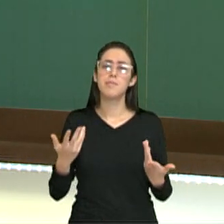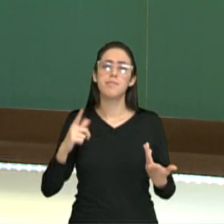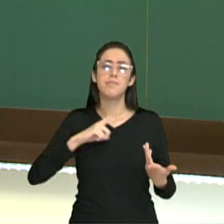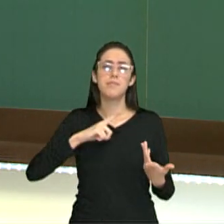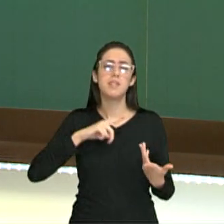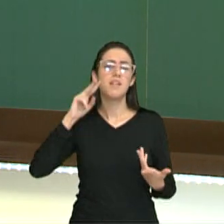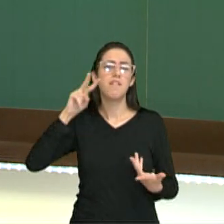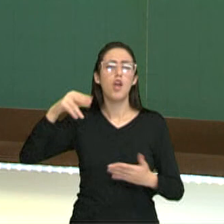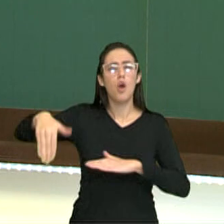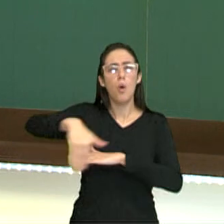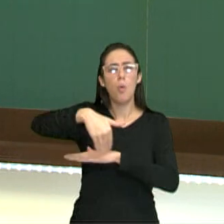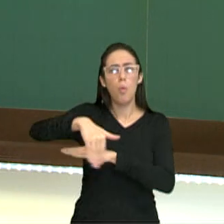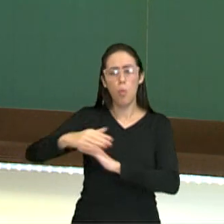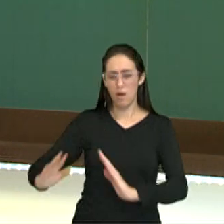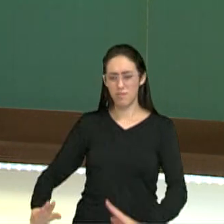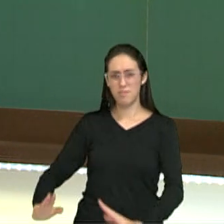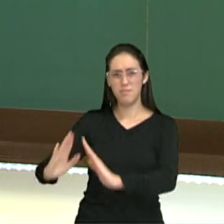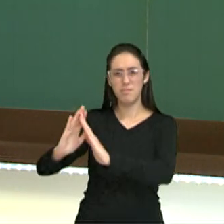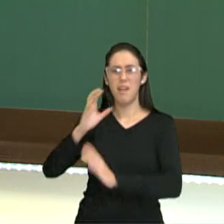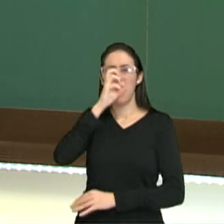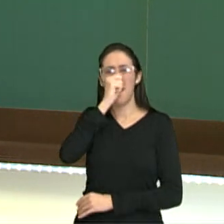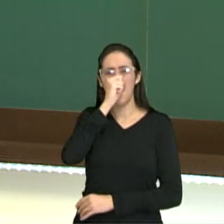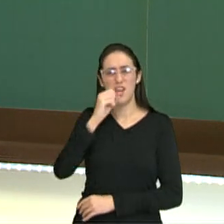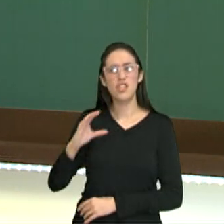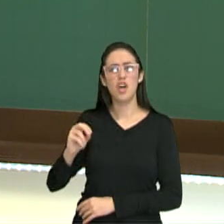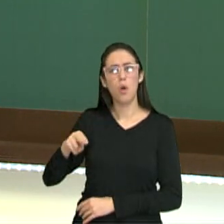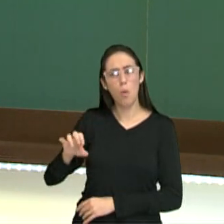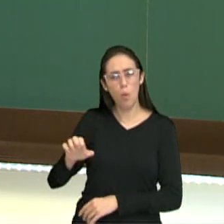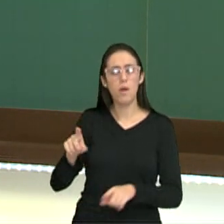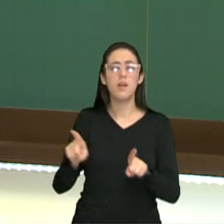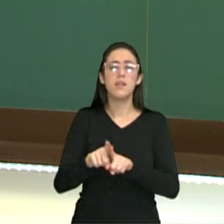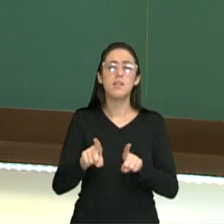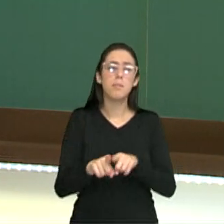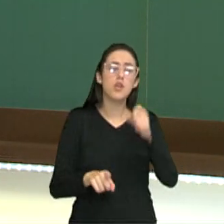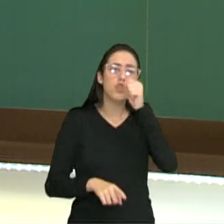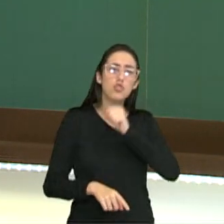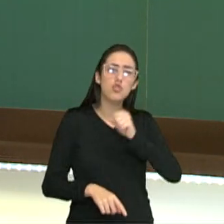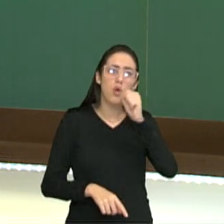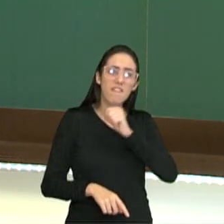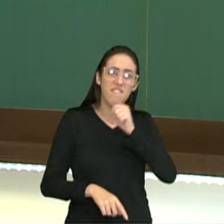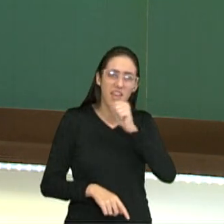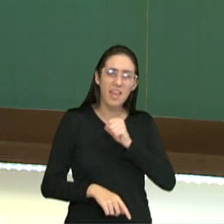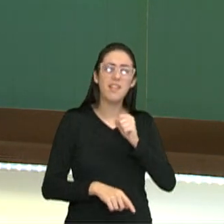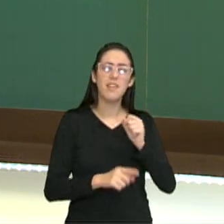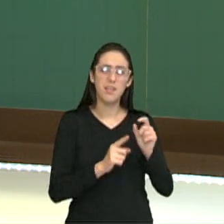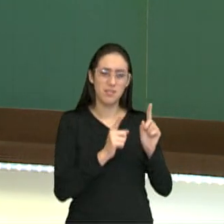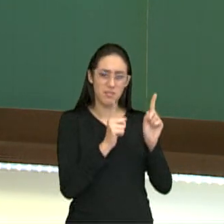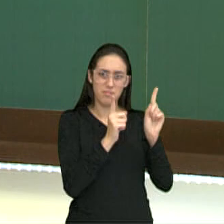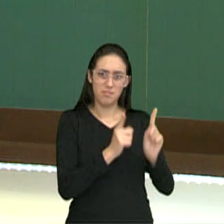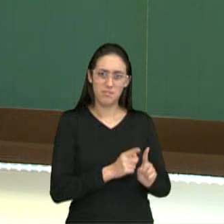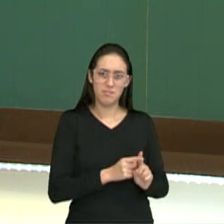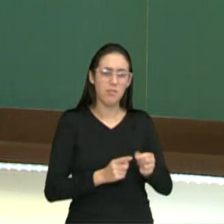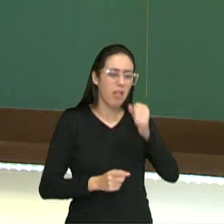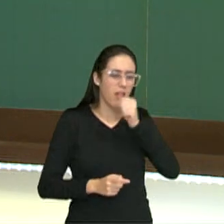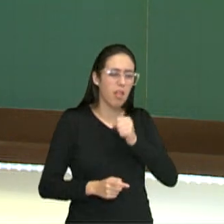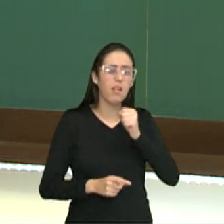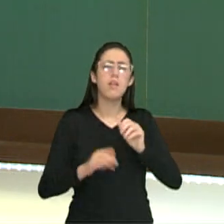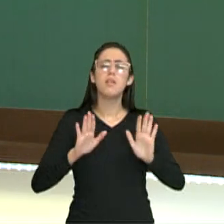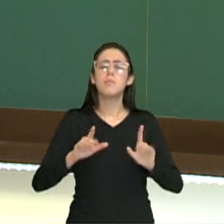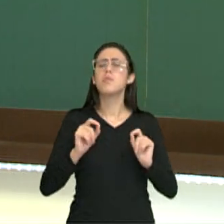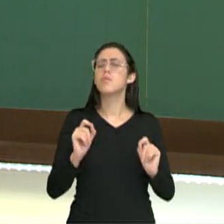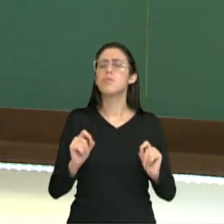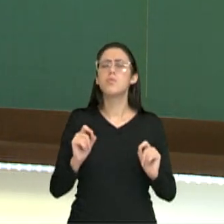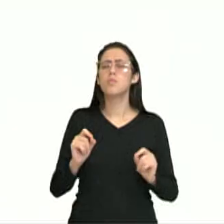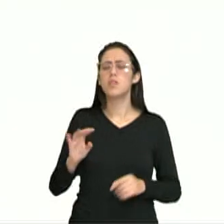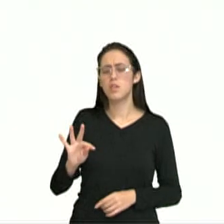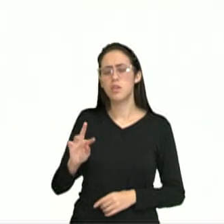no trânsito, lembro da casquinha de sorvete, mas o tronco de cone. Primeiro vamos lembrar o que é ou conhecer o que é um